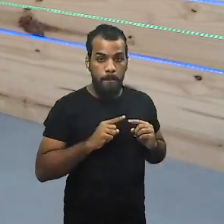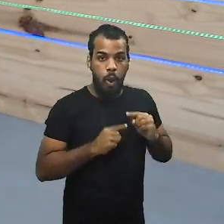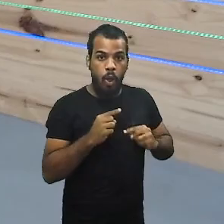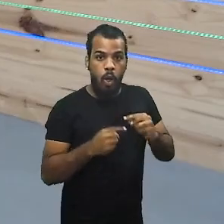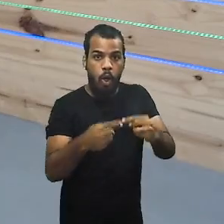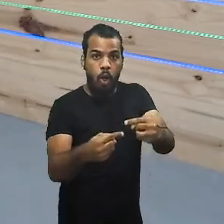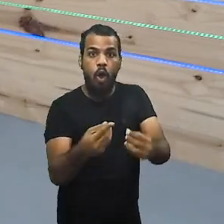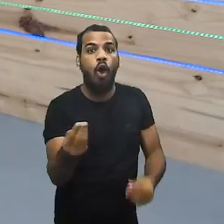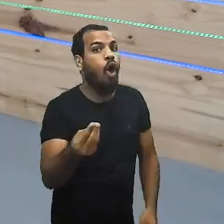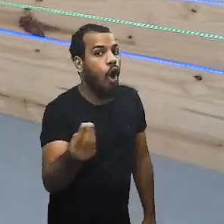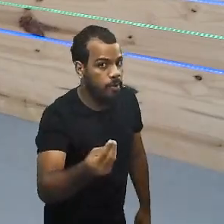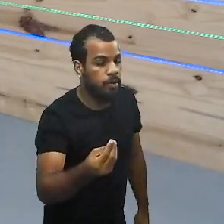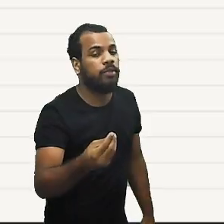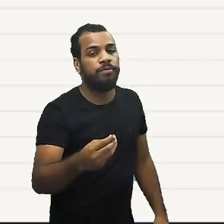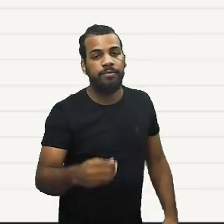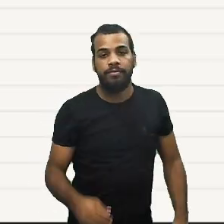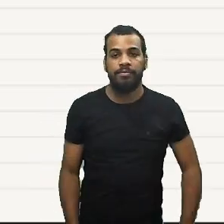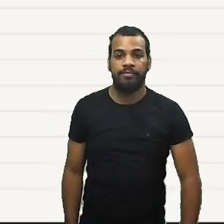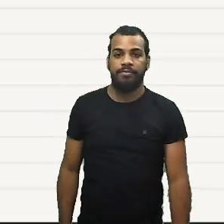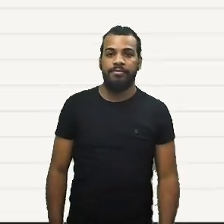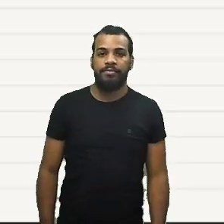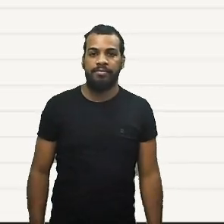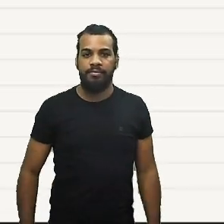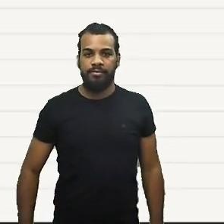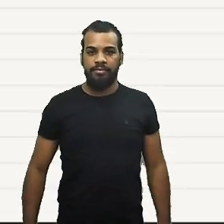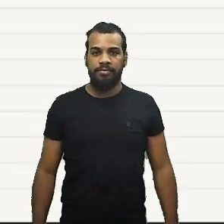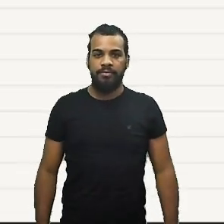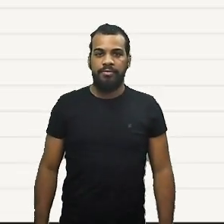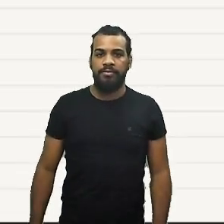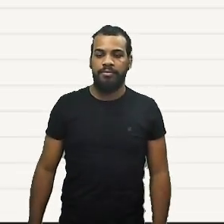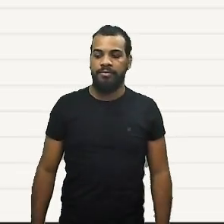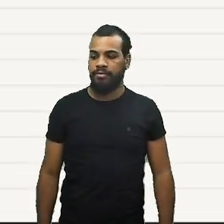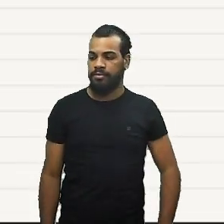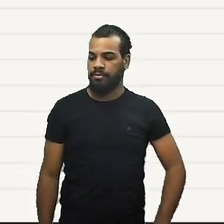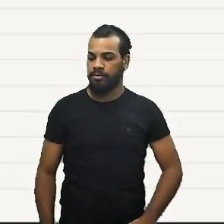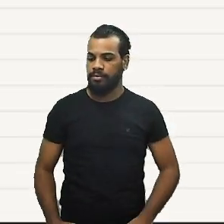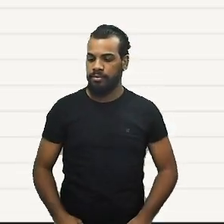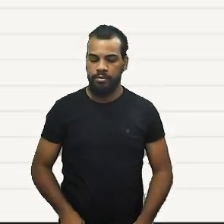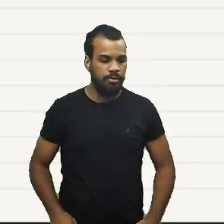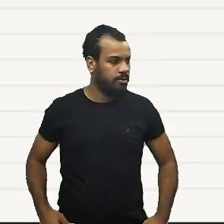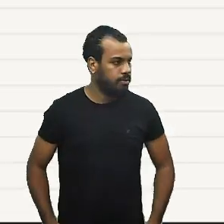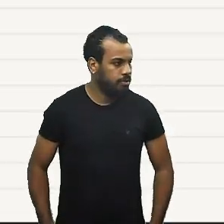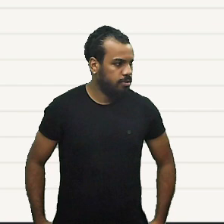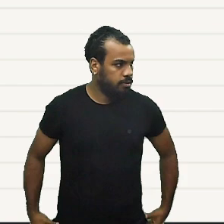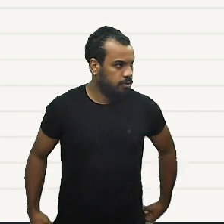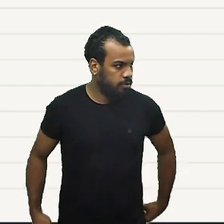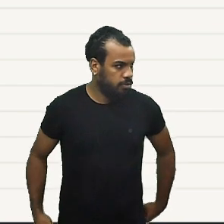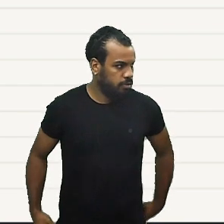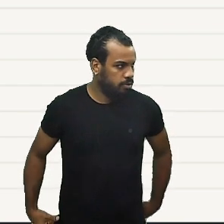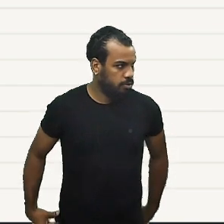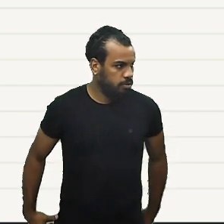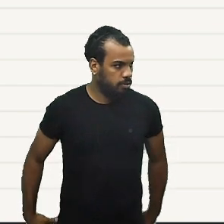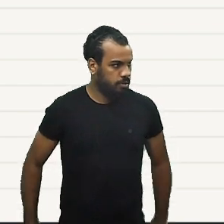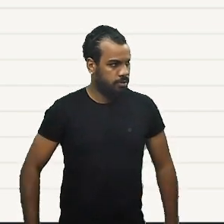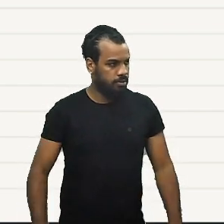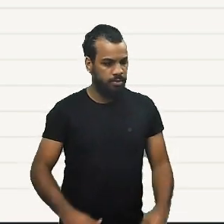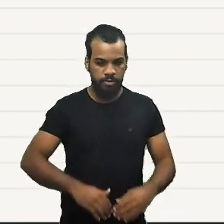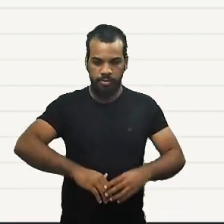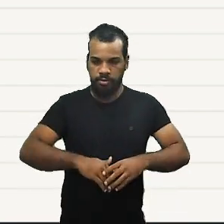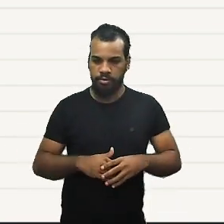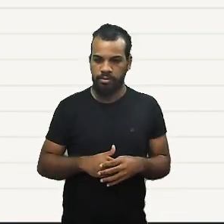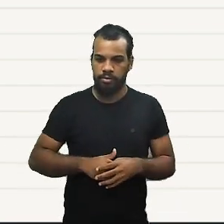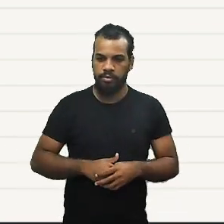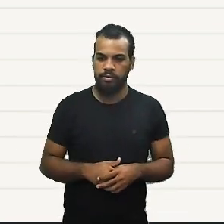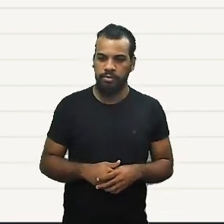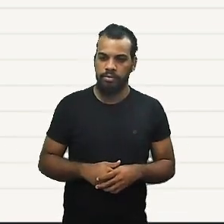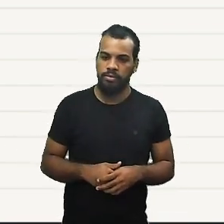beleza? Mas eu vou botar aí, Betão, bota na tela aí, por favor, o quadro. Pronto. Ó, galera, é o seguinte, vê. Como eu disse a vocês, hoje a gente